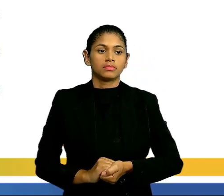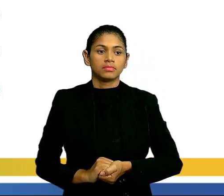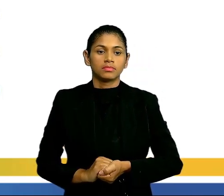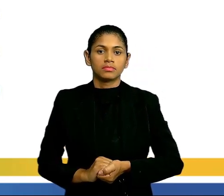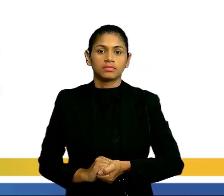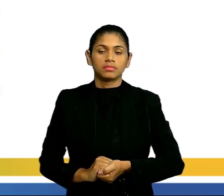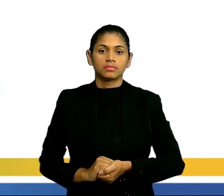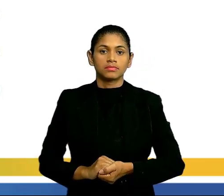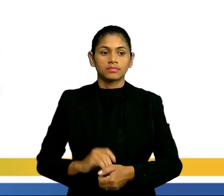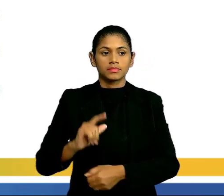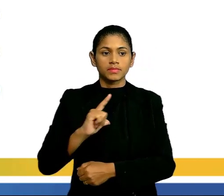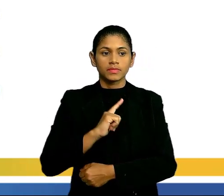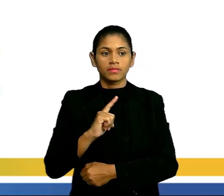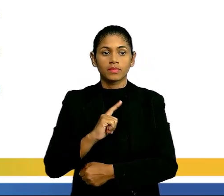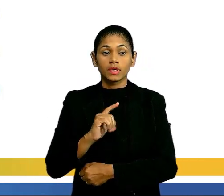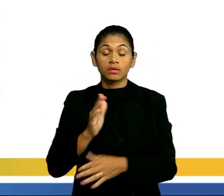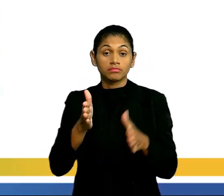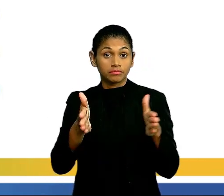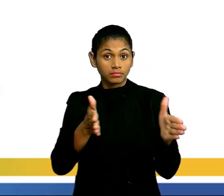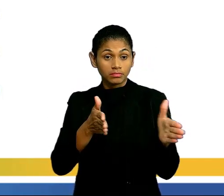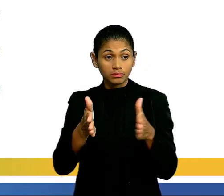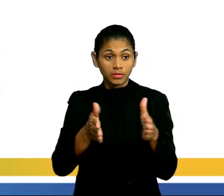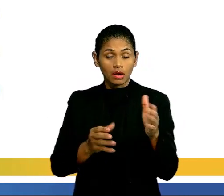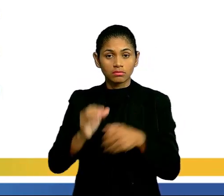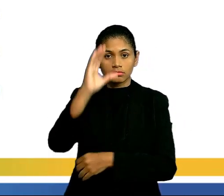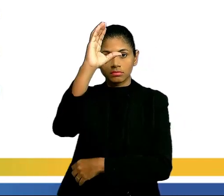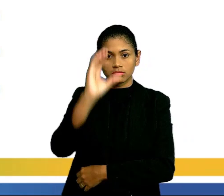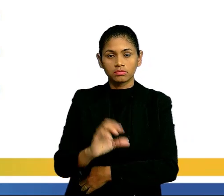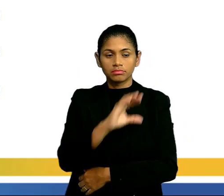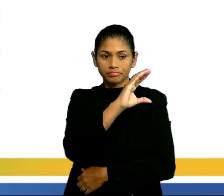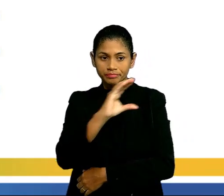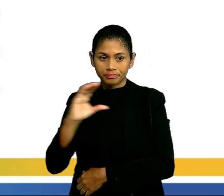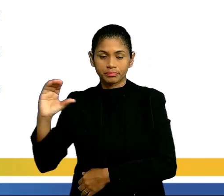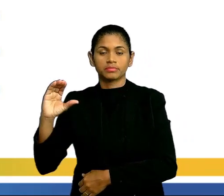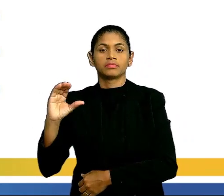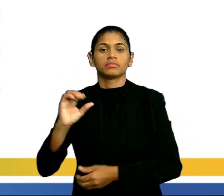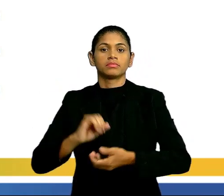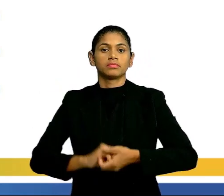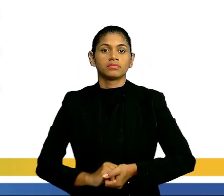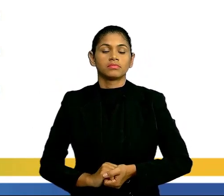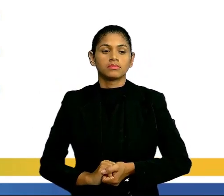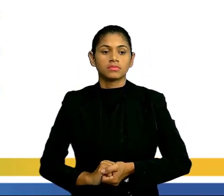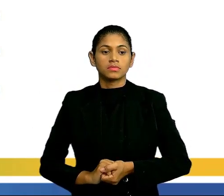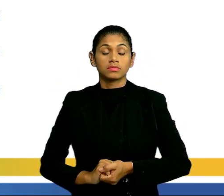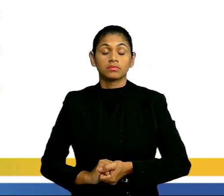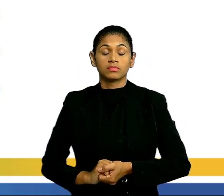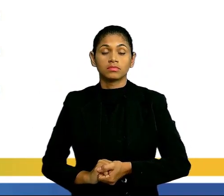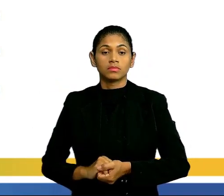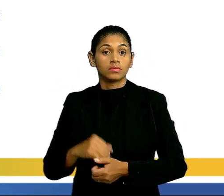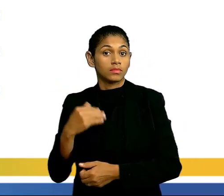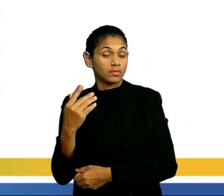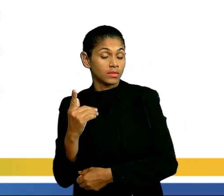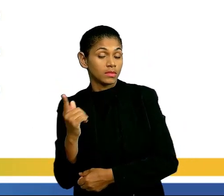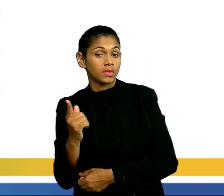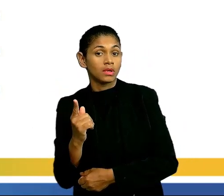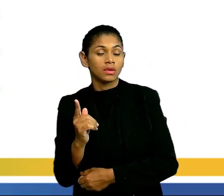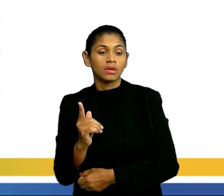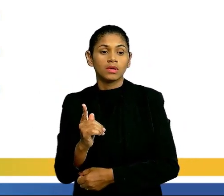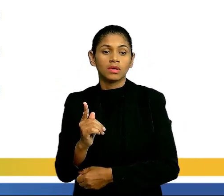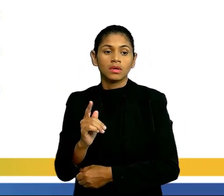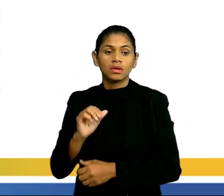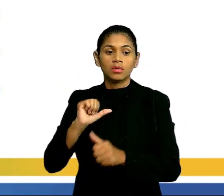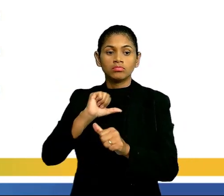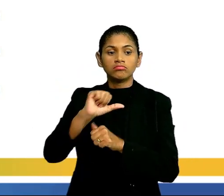E a gente tem a fase católica, que é quando o Murilo Mendes se converte ao catolicismo, e aí ele